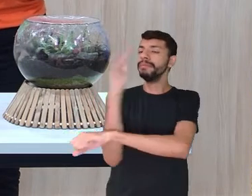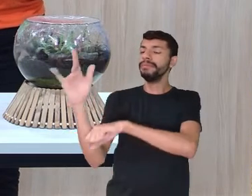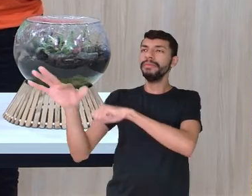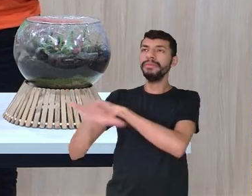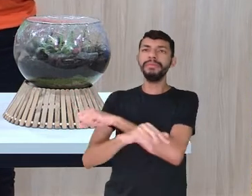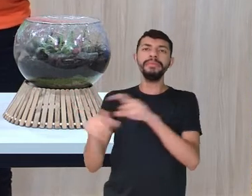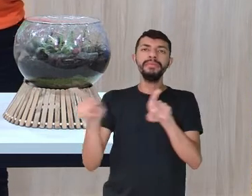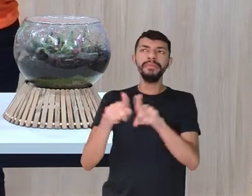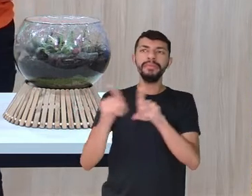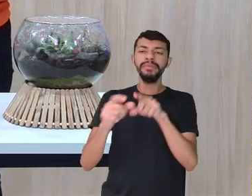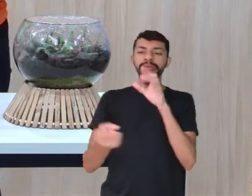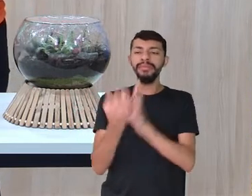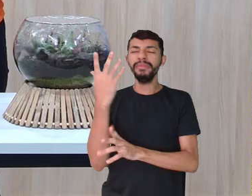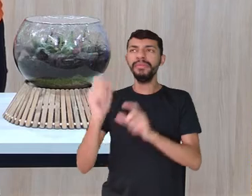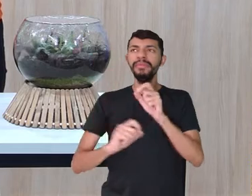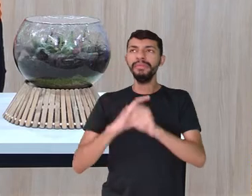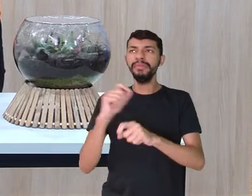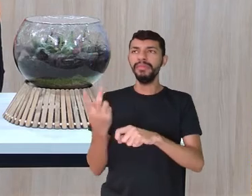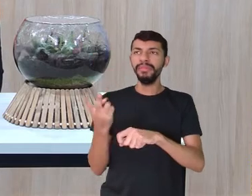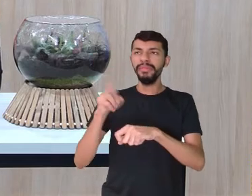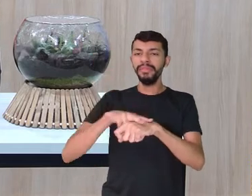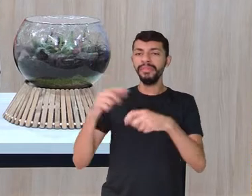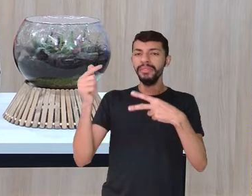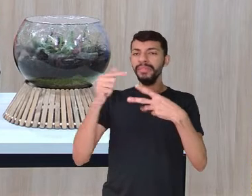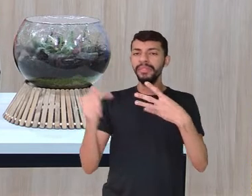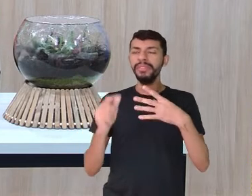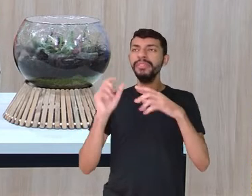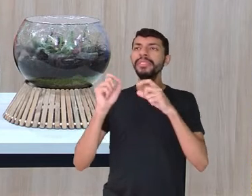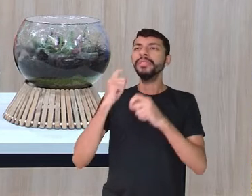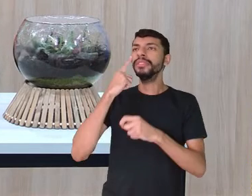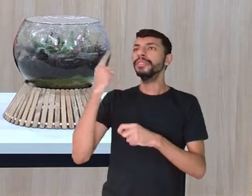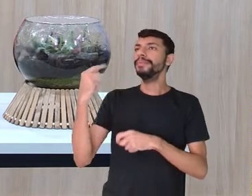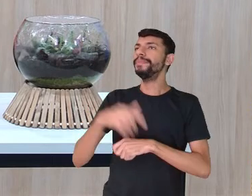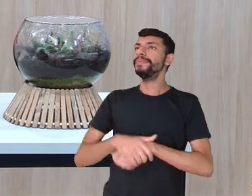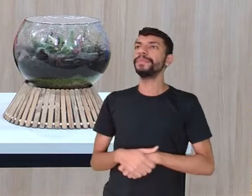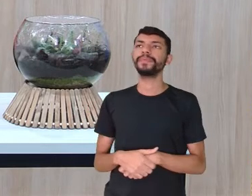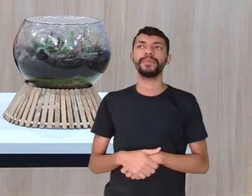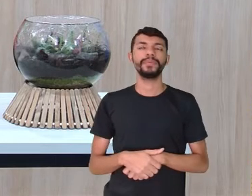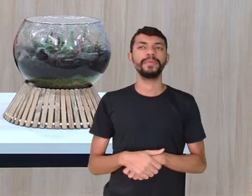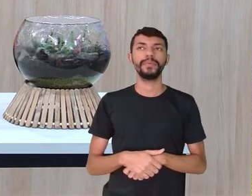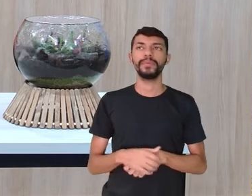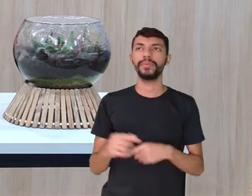também são formados por fatores. Então, eles são formados